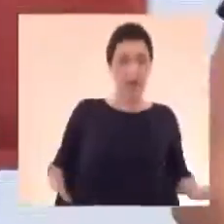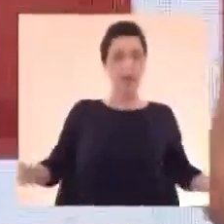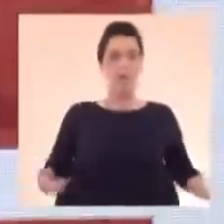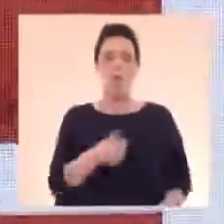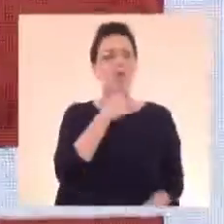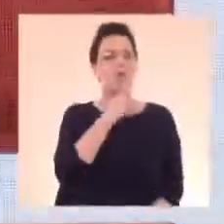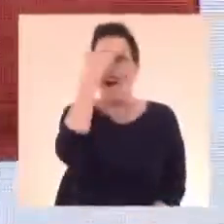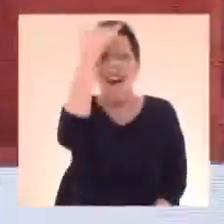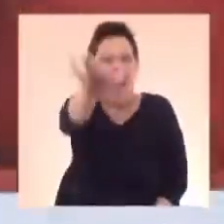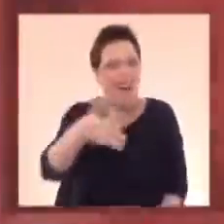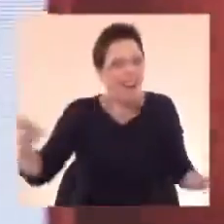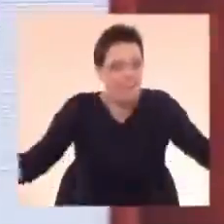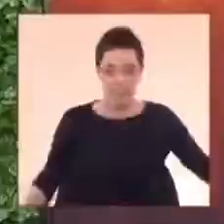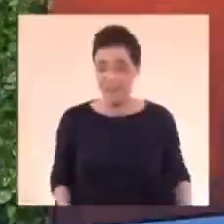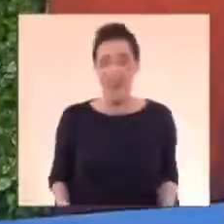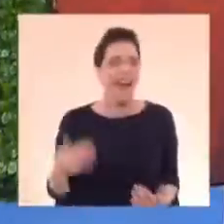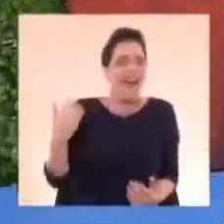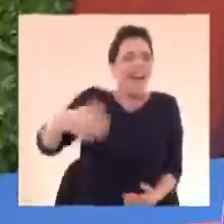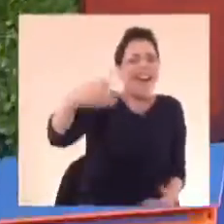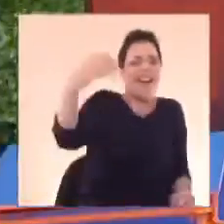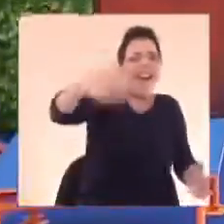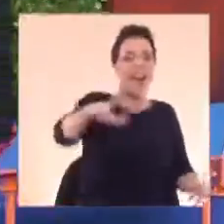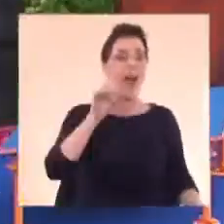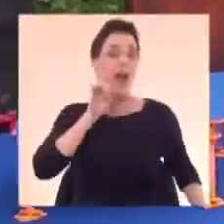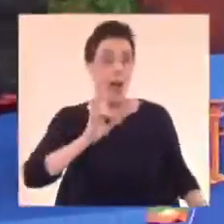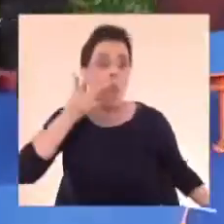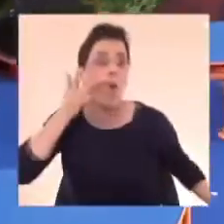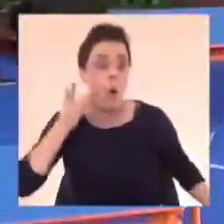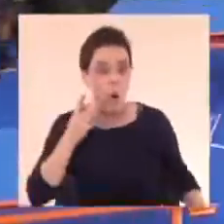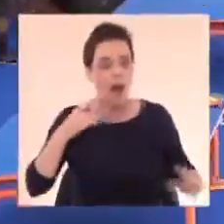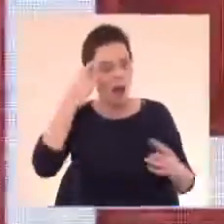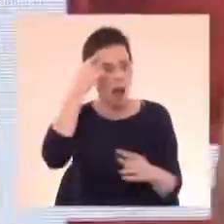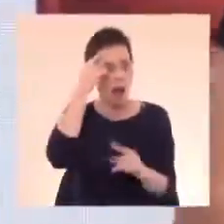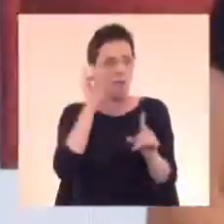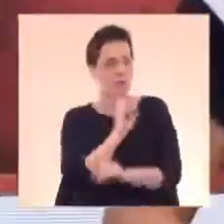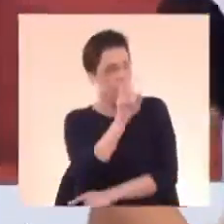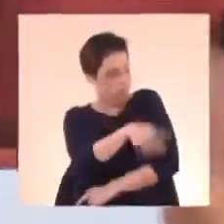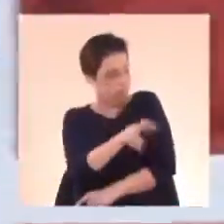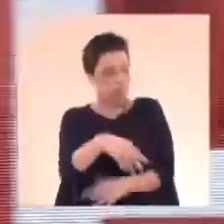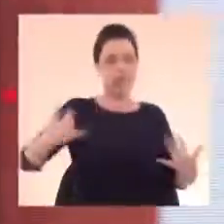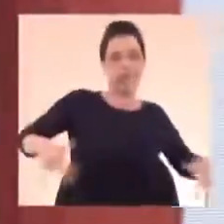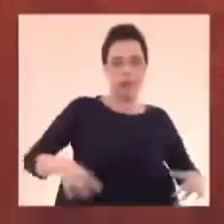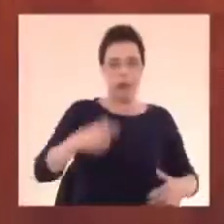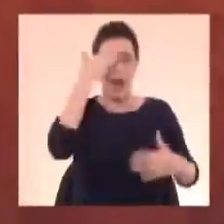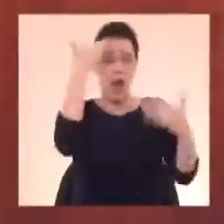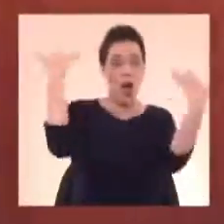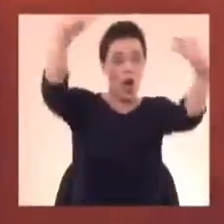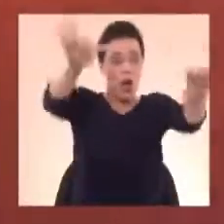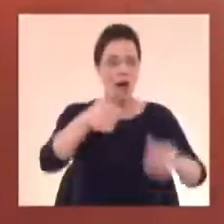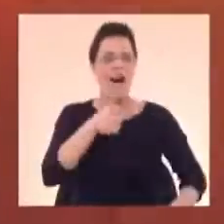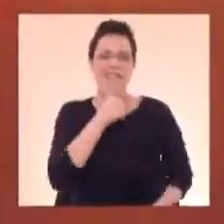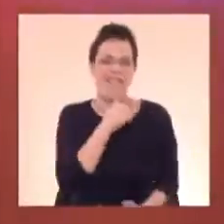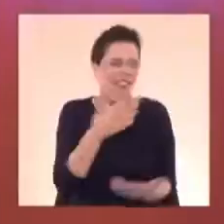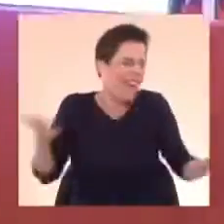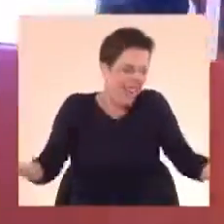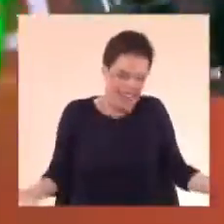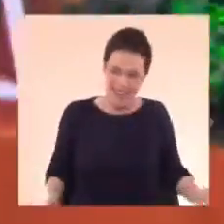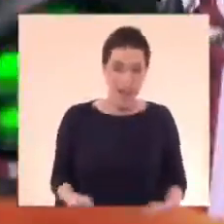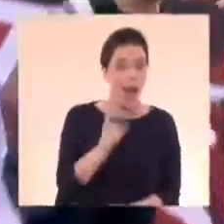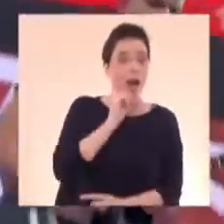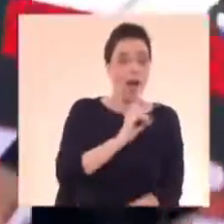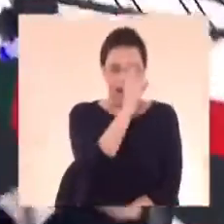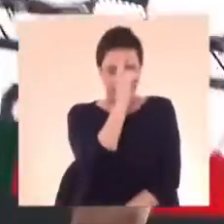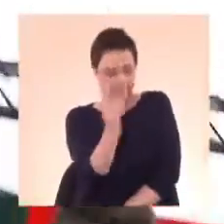faz de mim o que quiser. Ai, ai, morena, que loucura de mulher. Usa e abusa, ela é